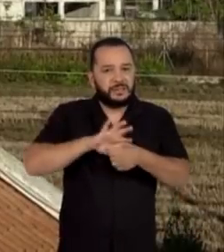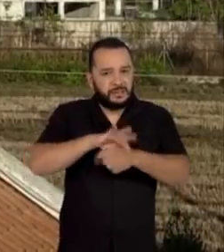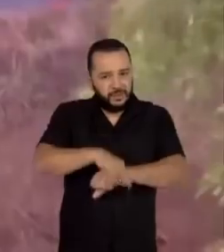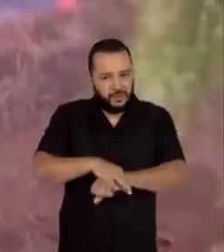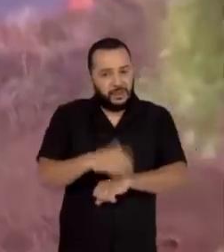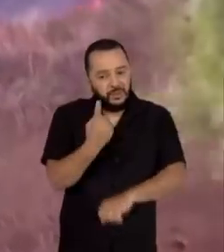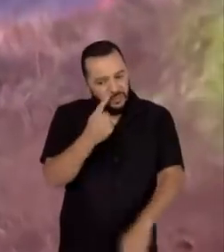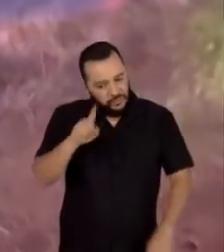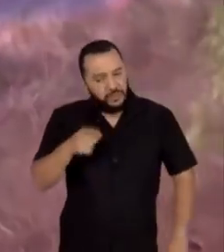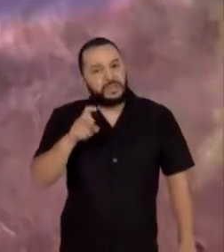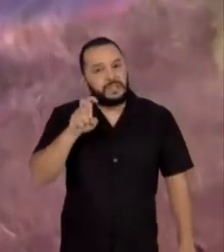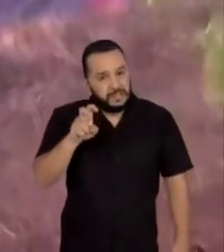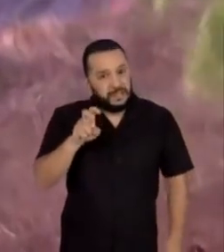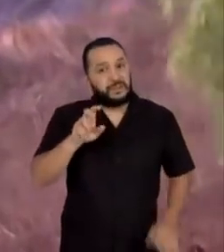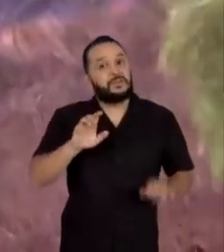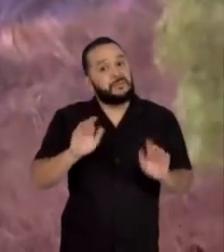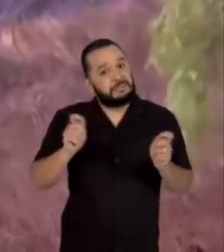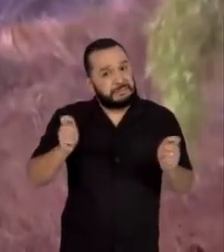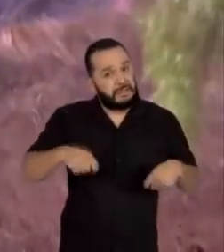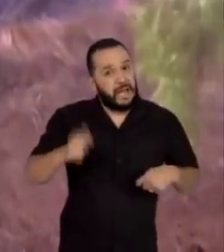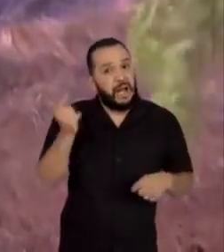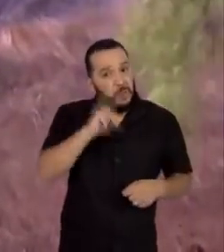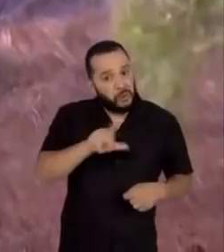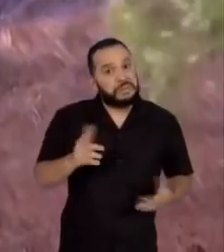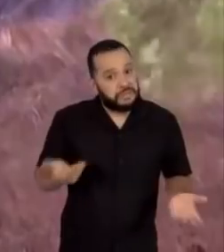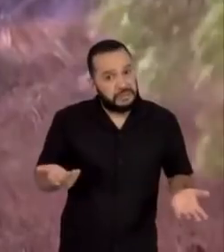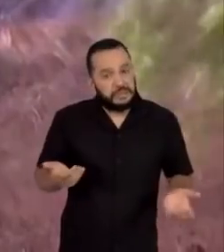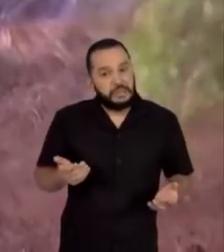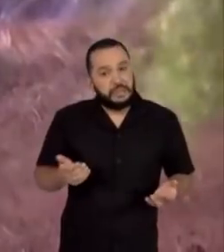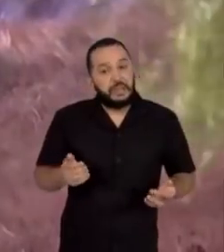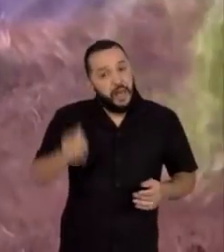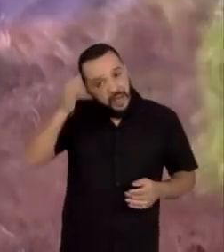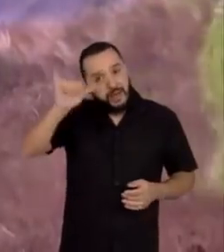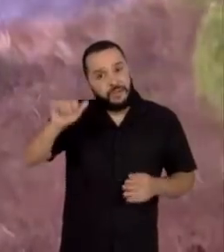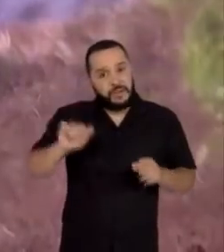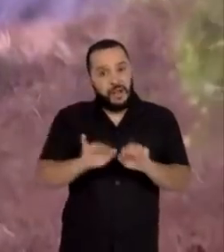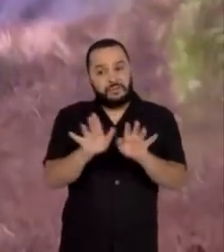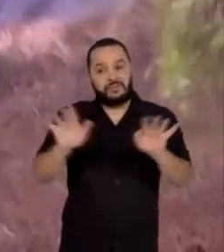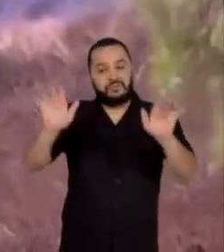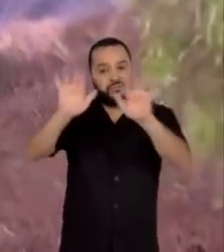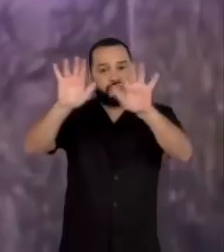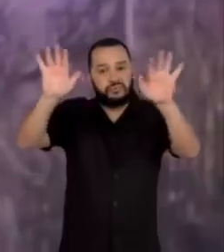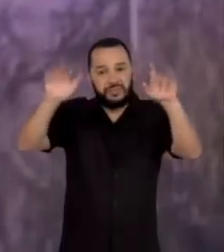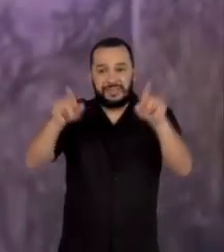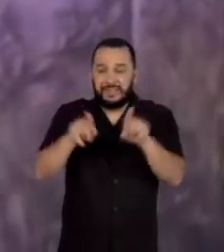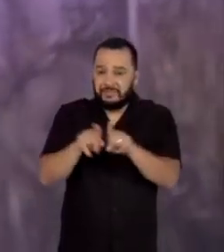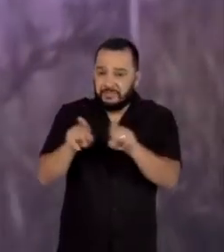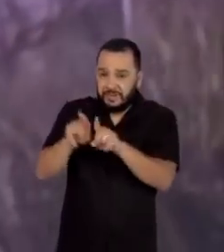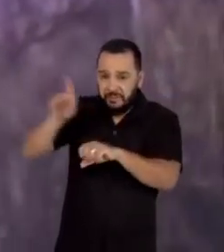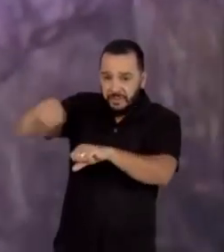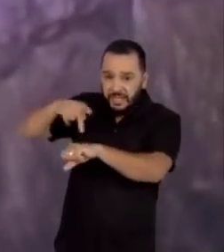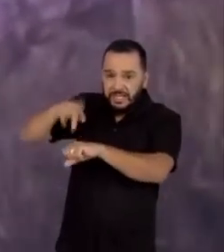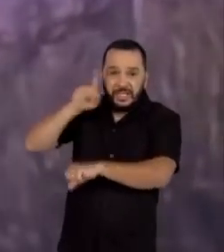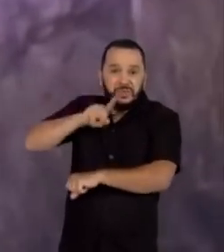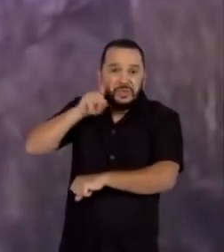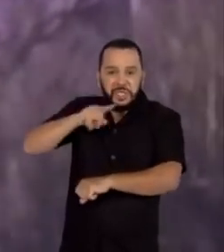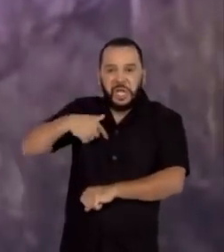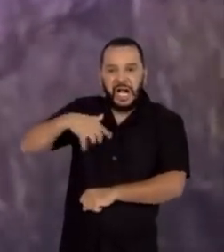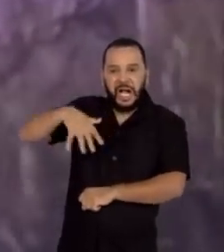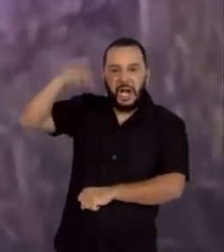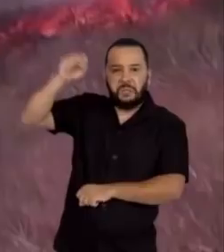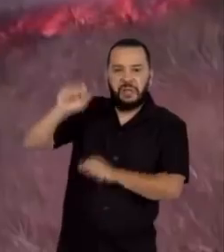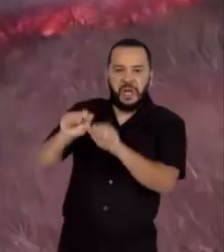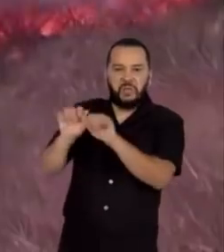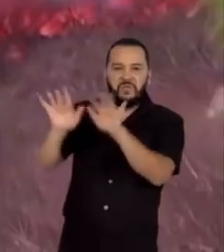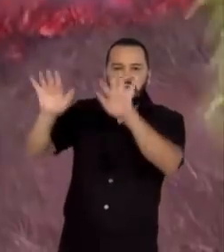grau ainda é atingível e ainda identificou os Estados Unidos como um dos grandes emissores, assim